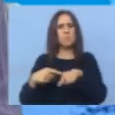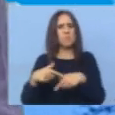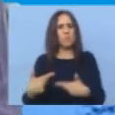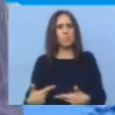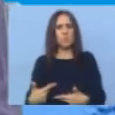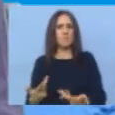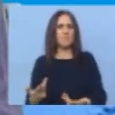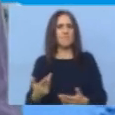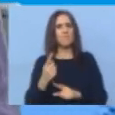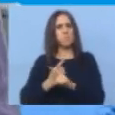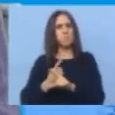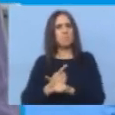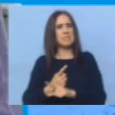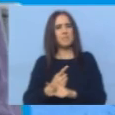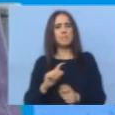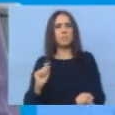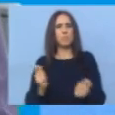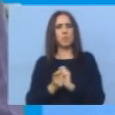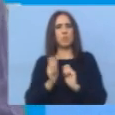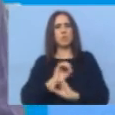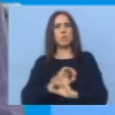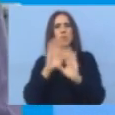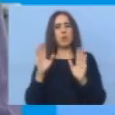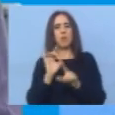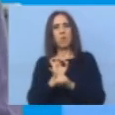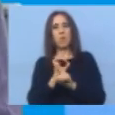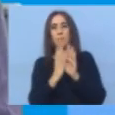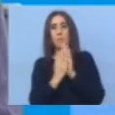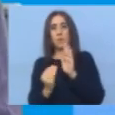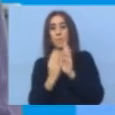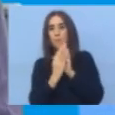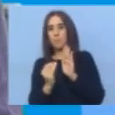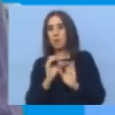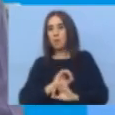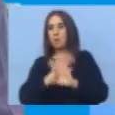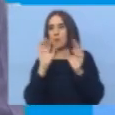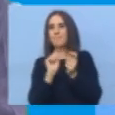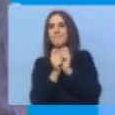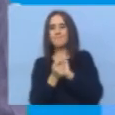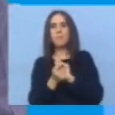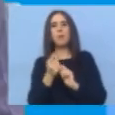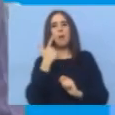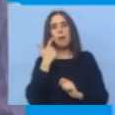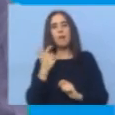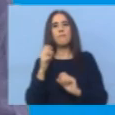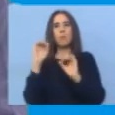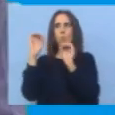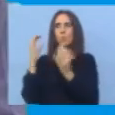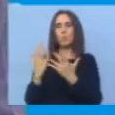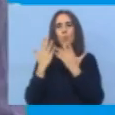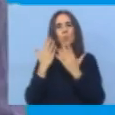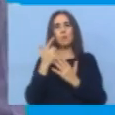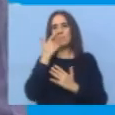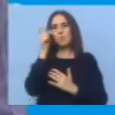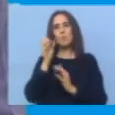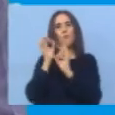momento. Tem que haver uma mudança clara de paradigma. E a mudança clara de paradigma, se calhar, está na questão do dom, do cuidado do outro, do bem